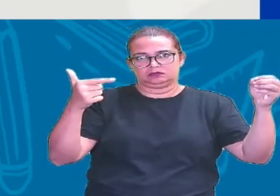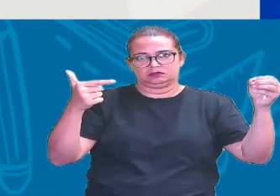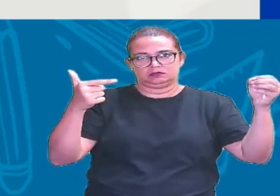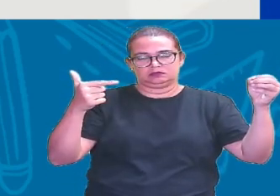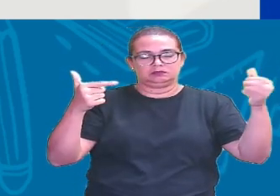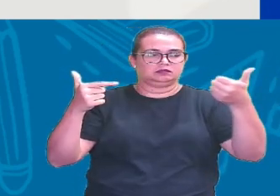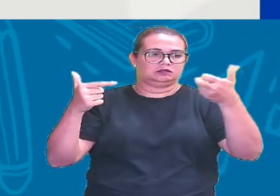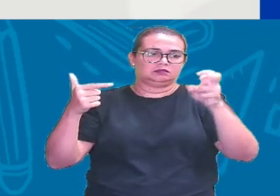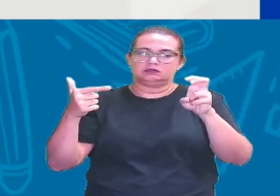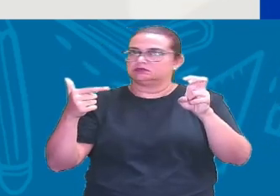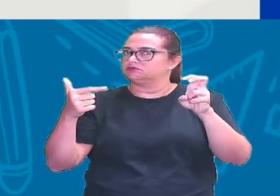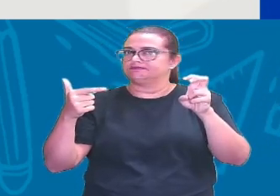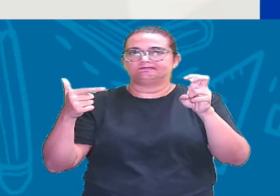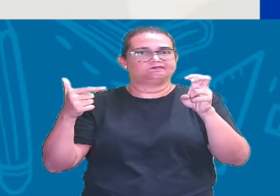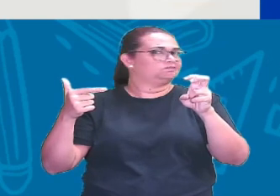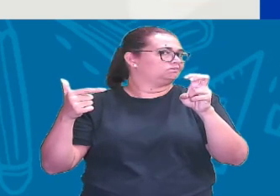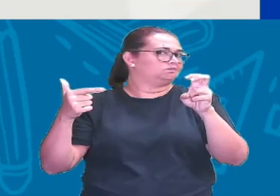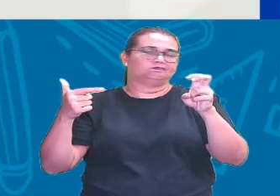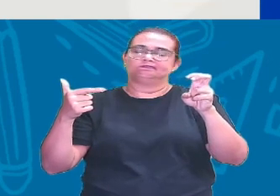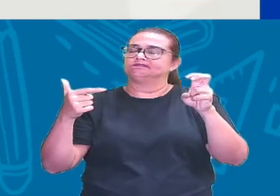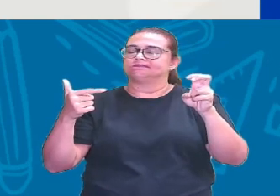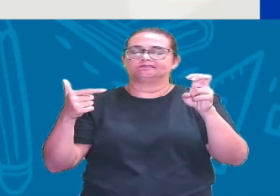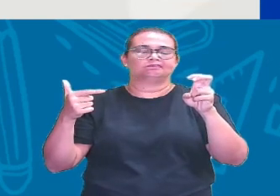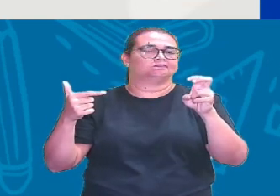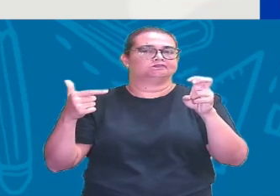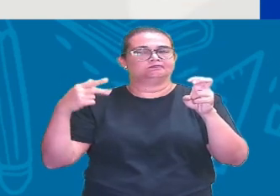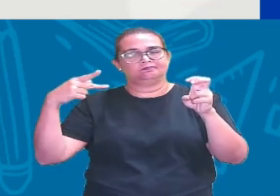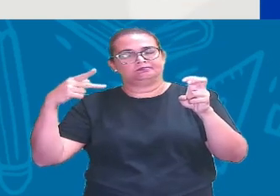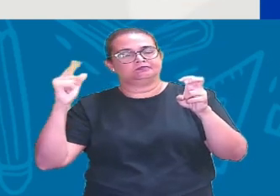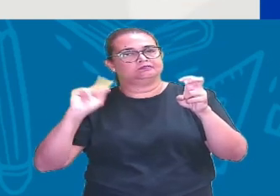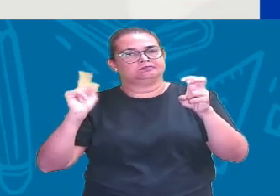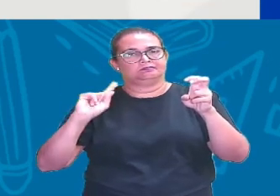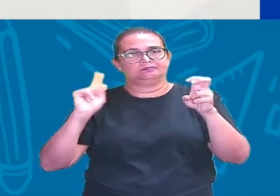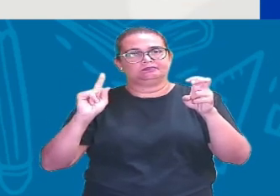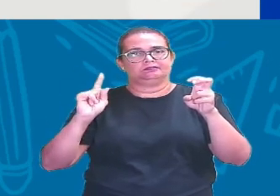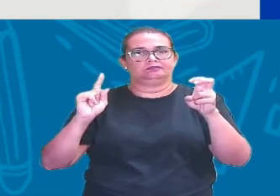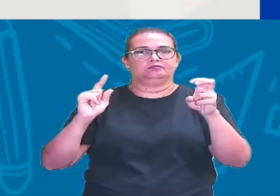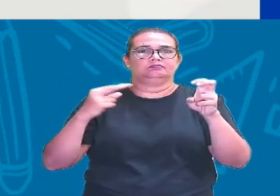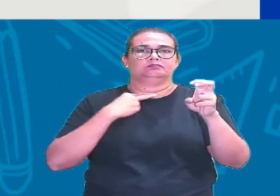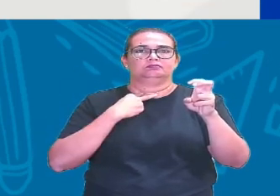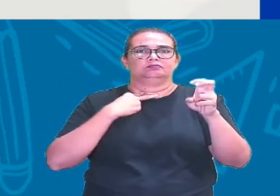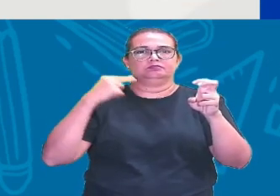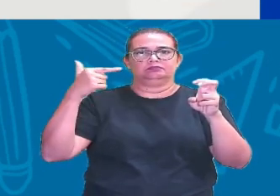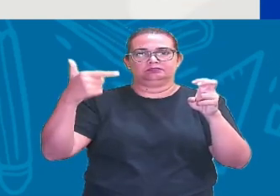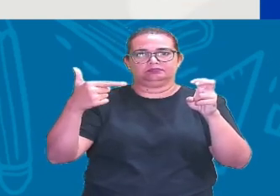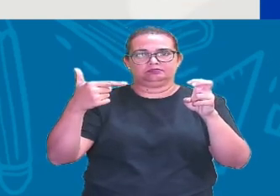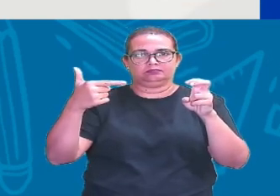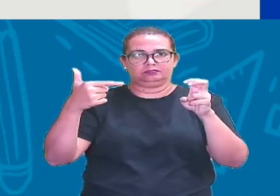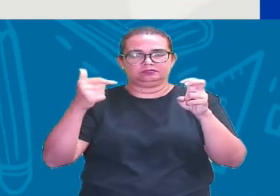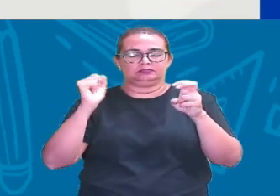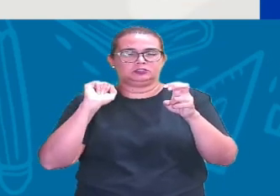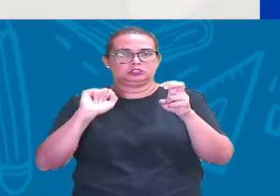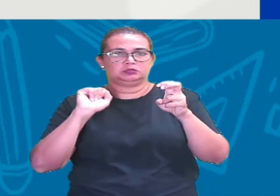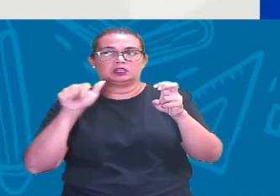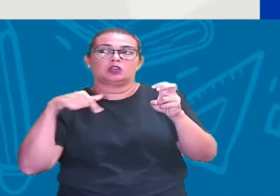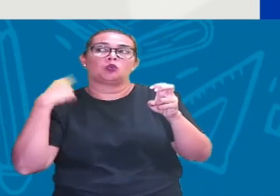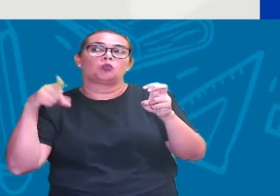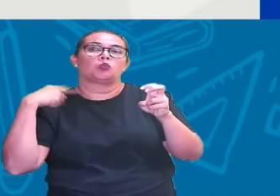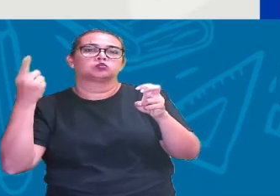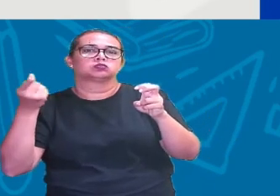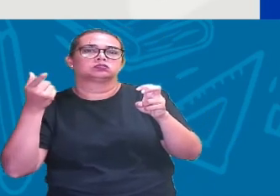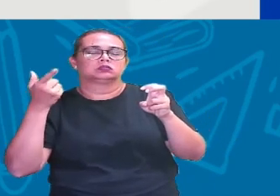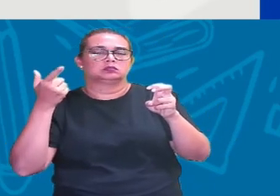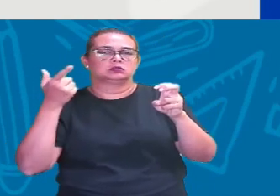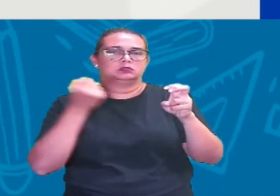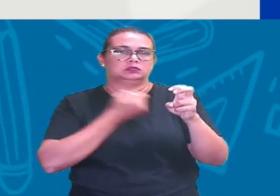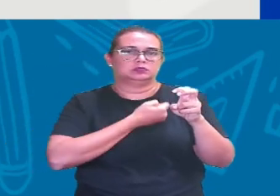Mas e 15? 15 não é par, então eu não posso dividir por 2, vou ter que esperar para dividir por outro número,